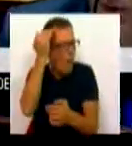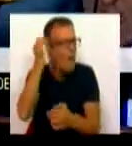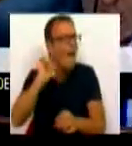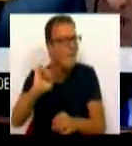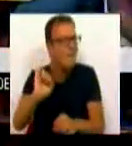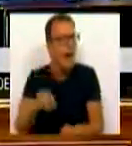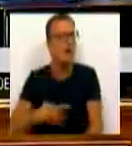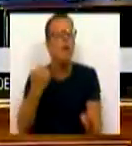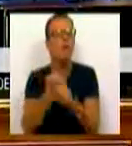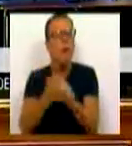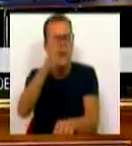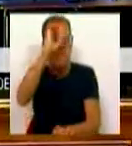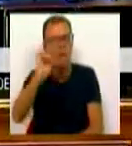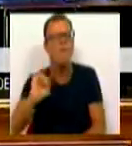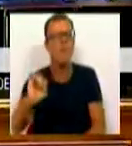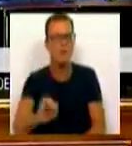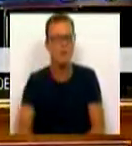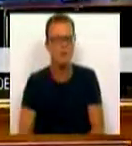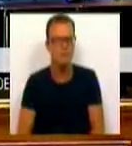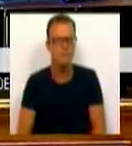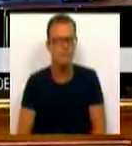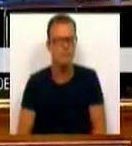ação do seu governo.